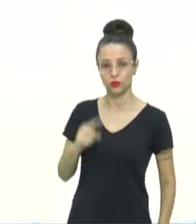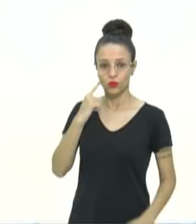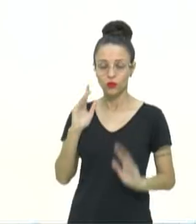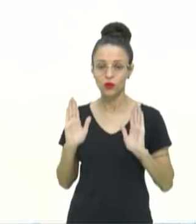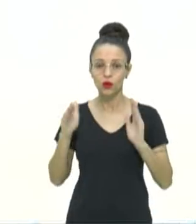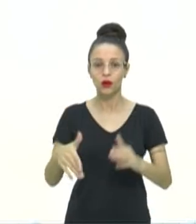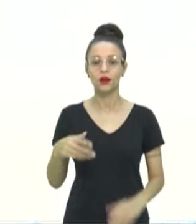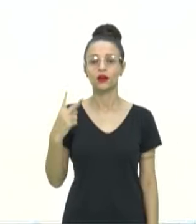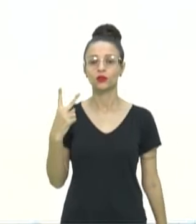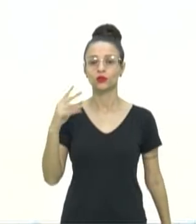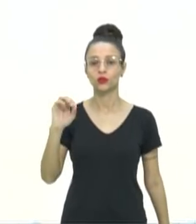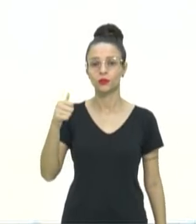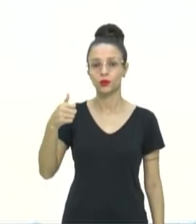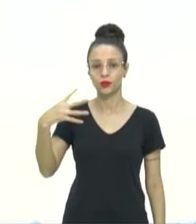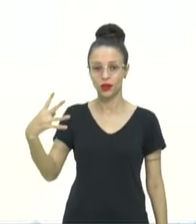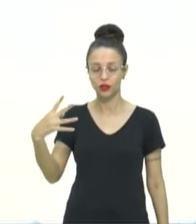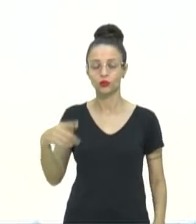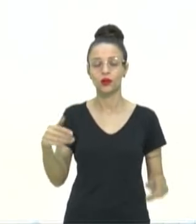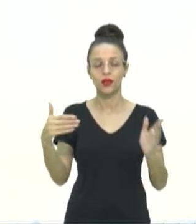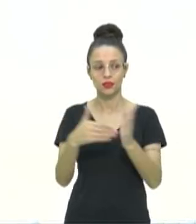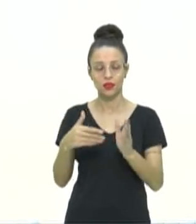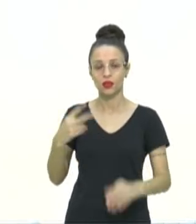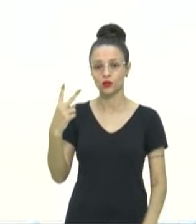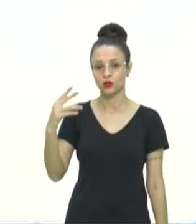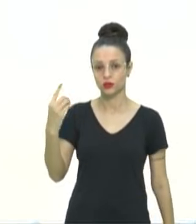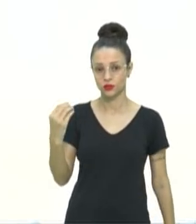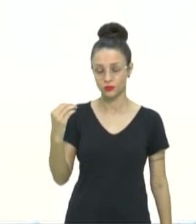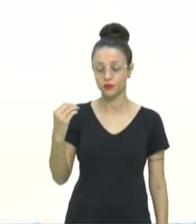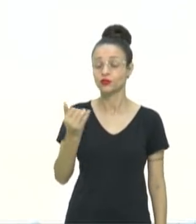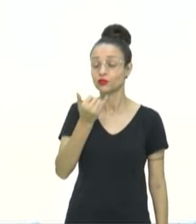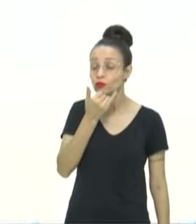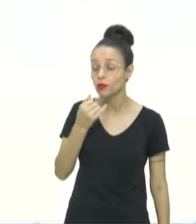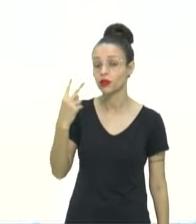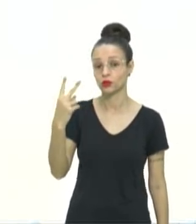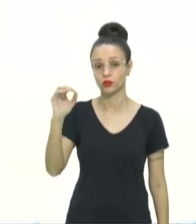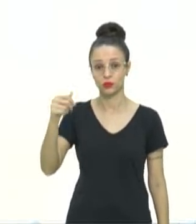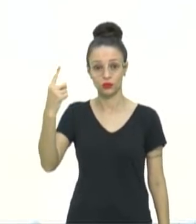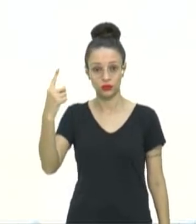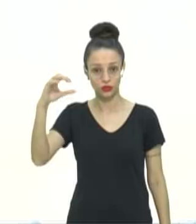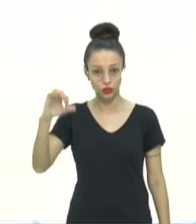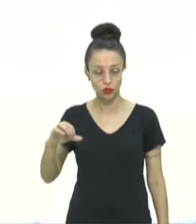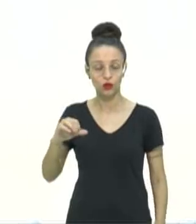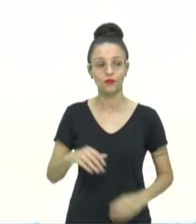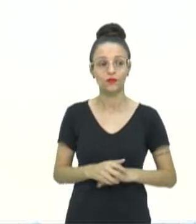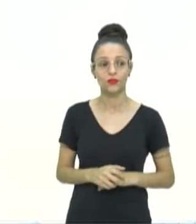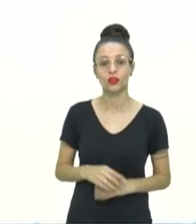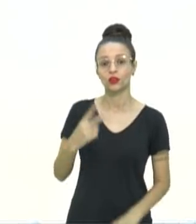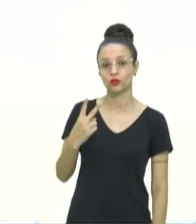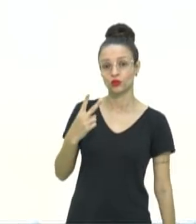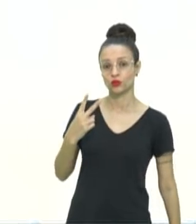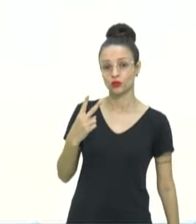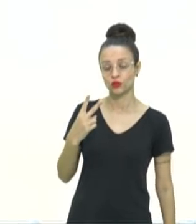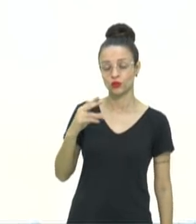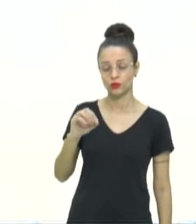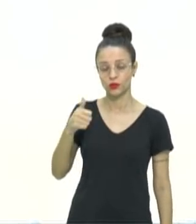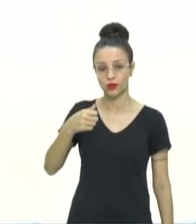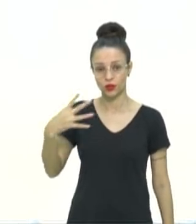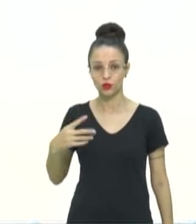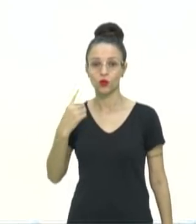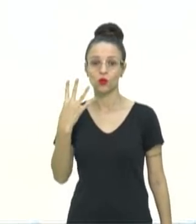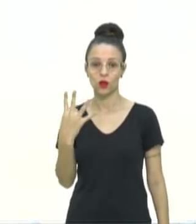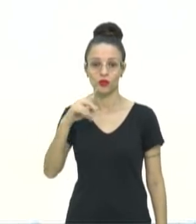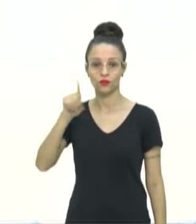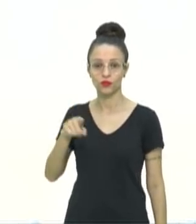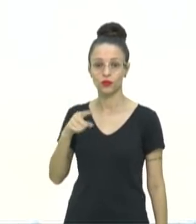Então, 2014 e 2019. Em 2014, 4,1%. Em 2019,